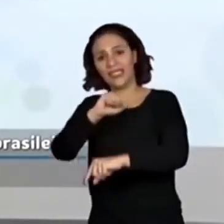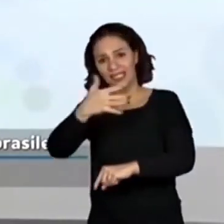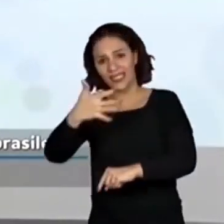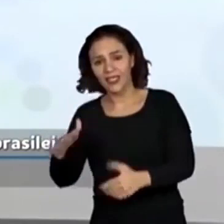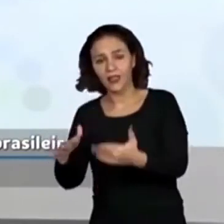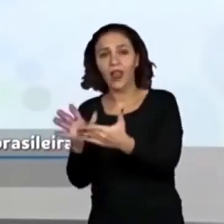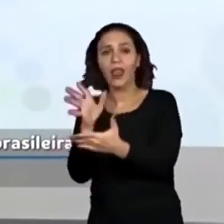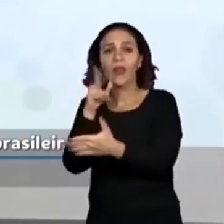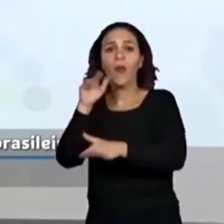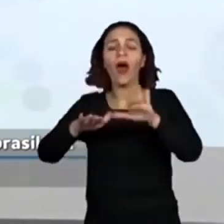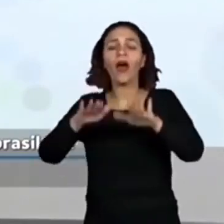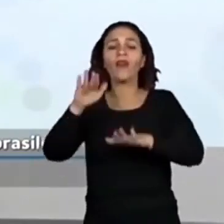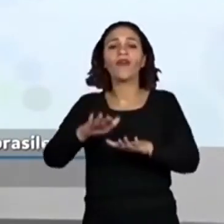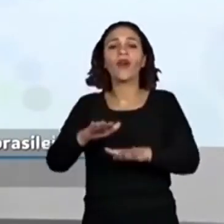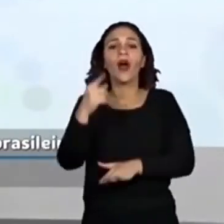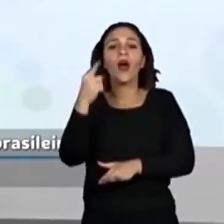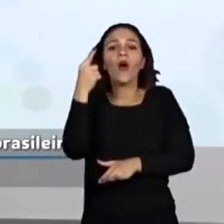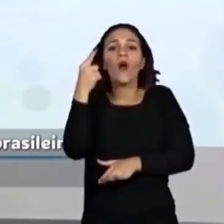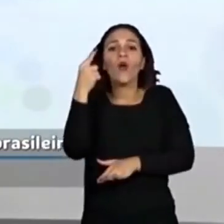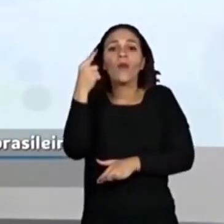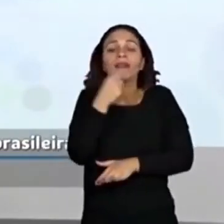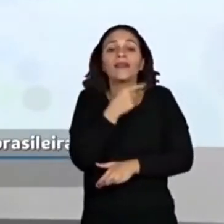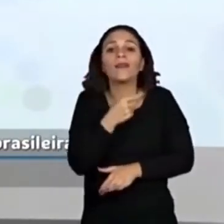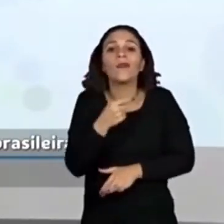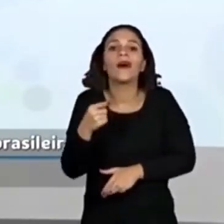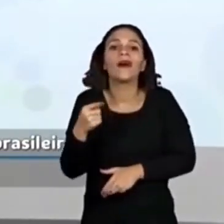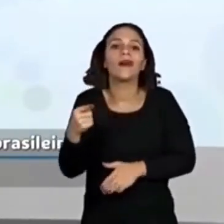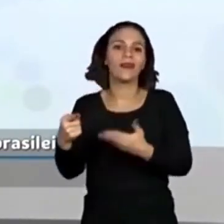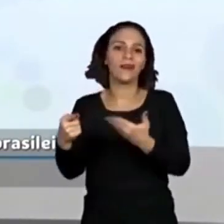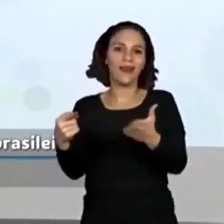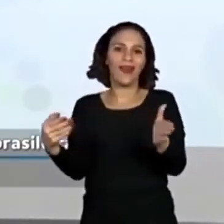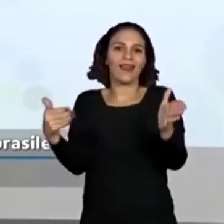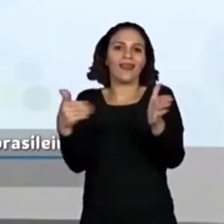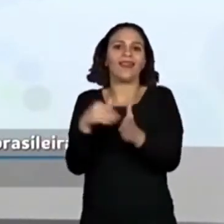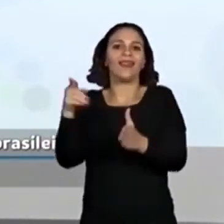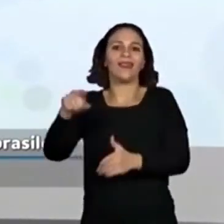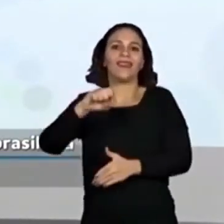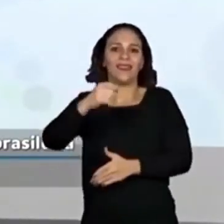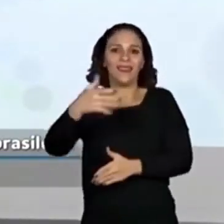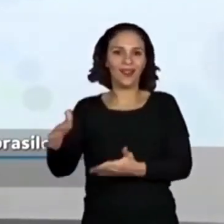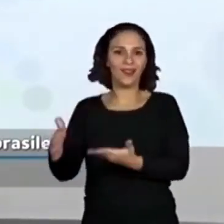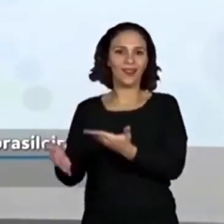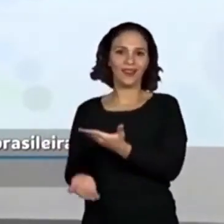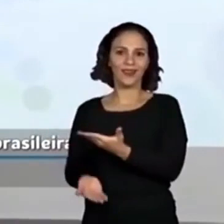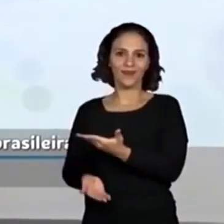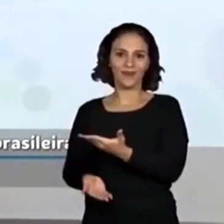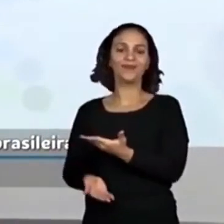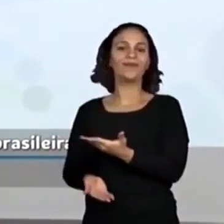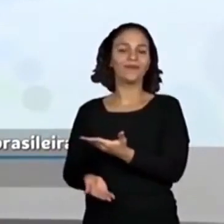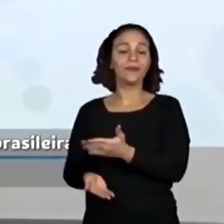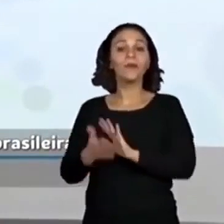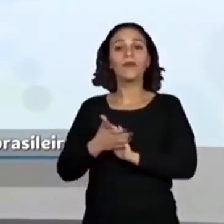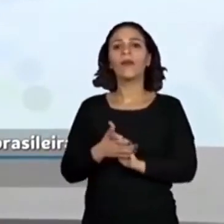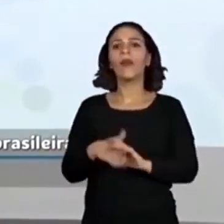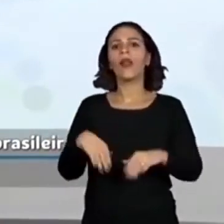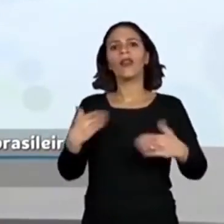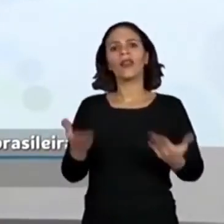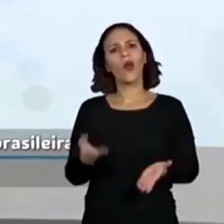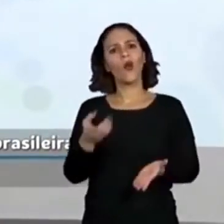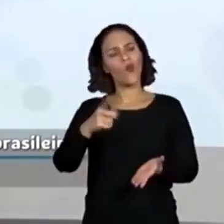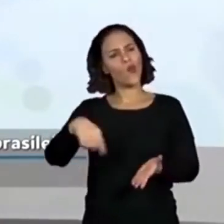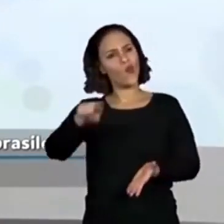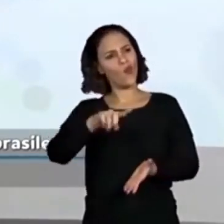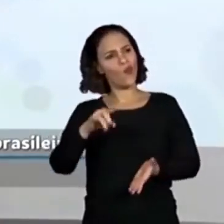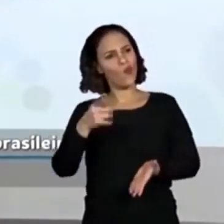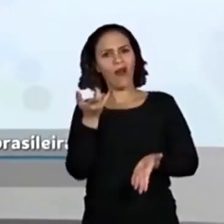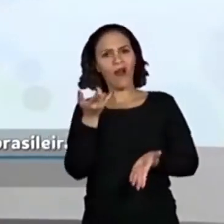saída do café da fazenda, até chegar ao Porto de Santos. E como os fazendeiros